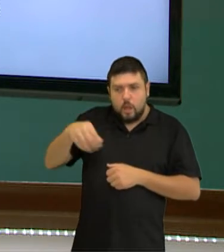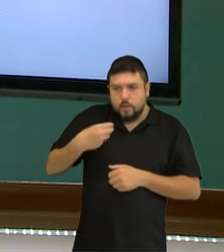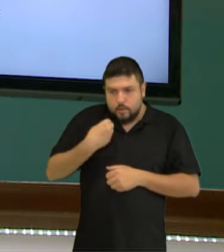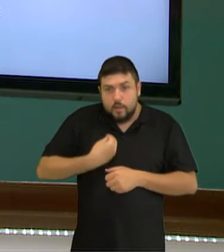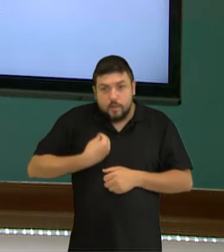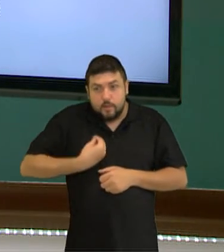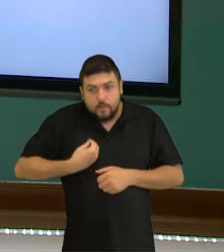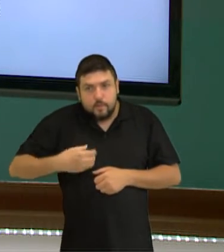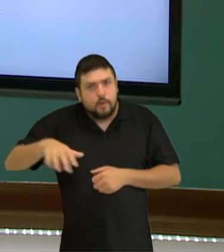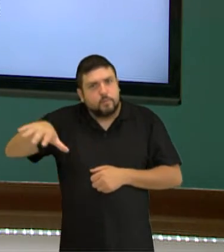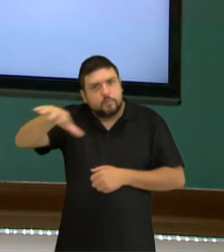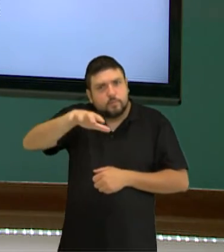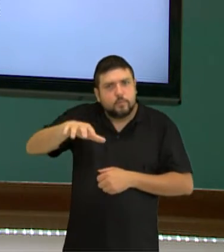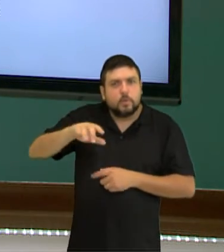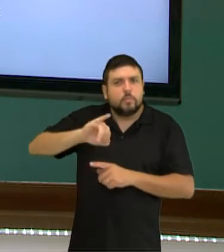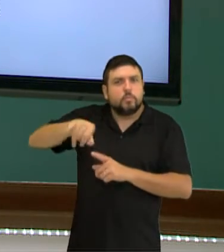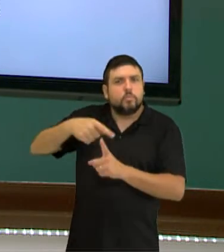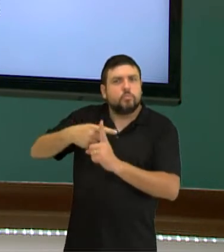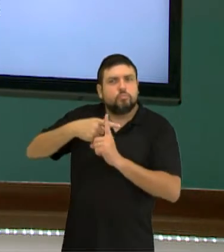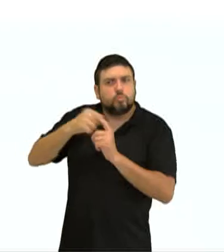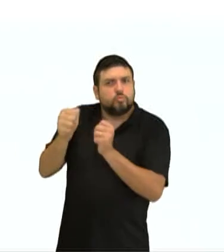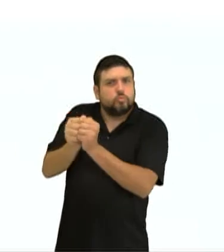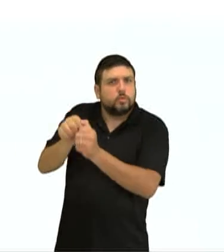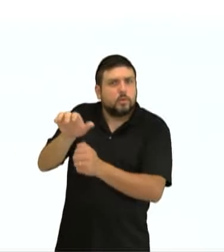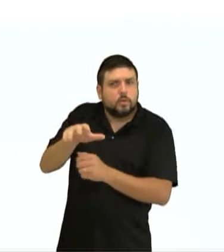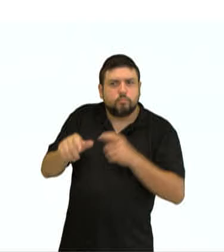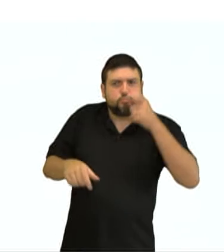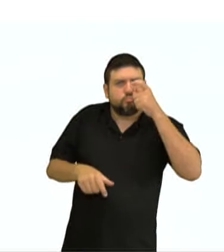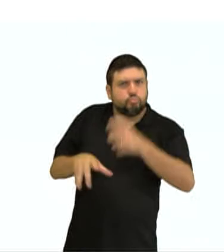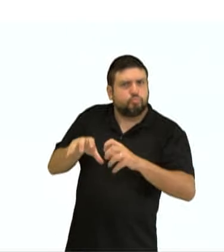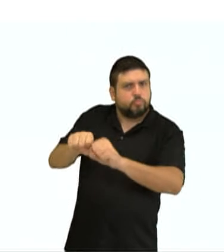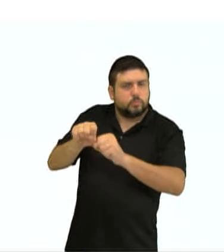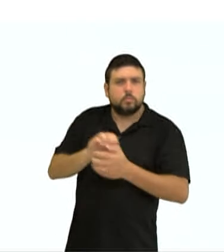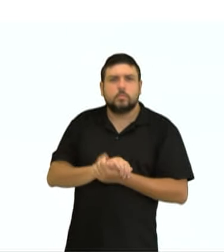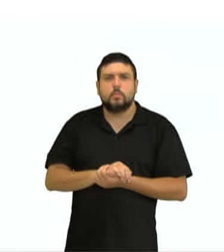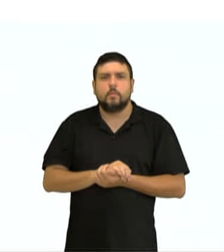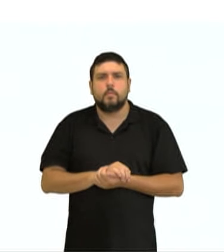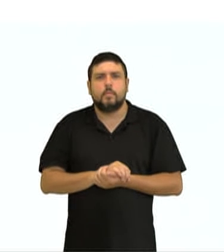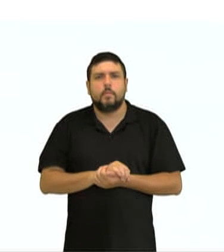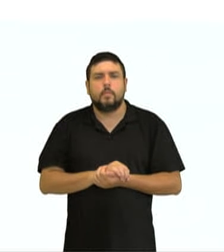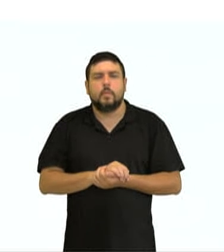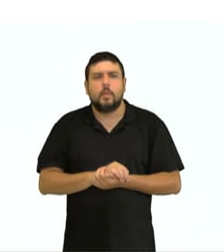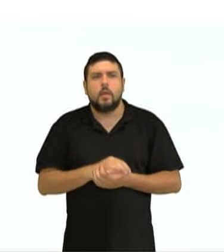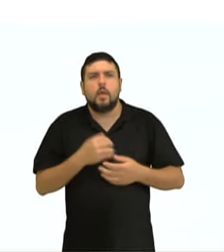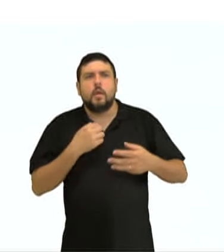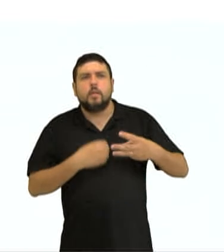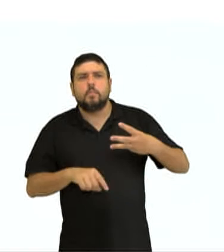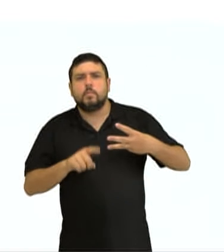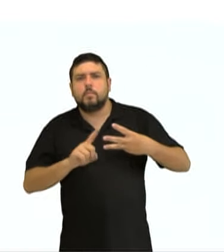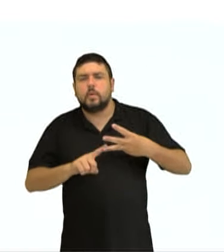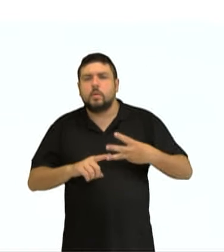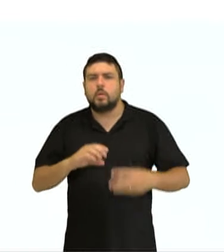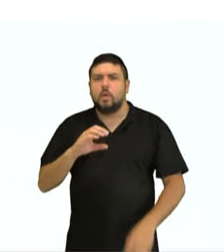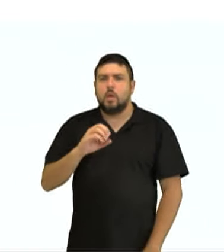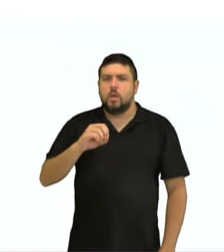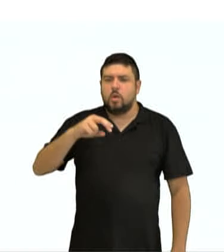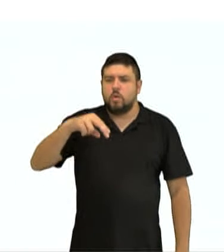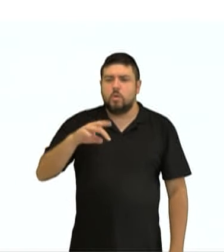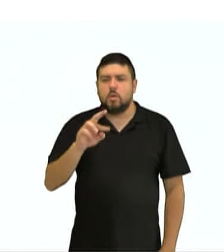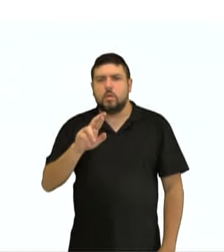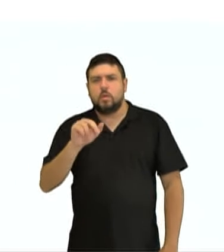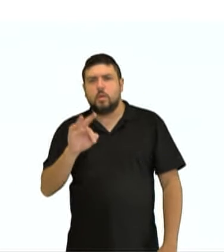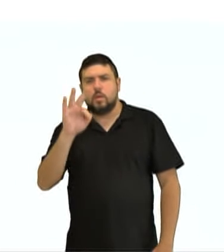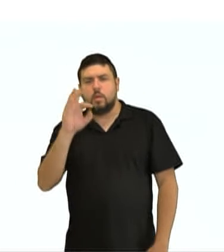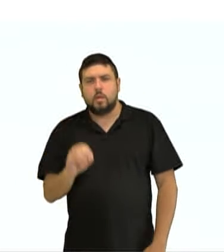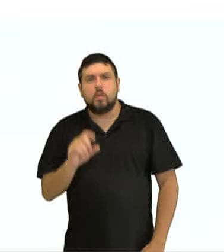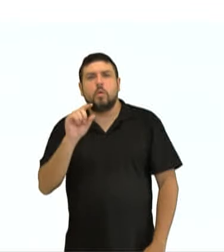ali todos aldeados. Sertanismo de contrato, combate de rebelião indígena, capturas de escravos